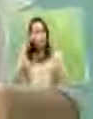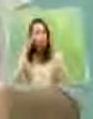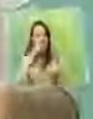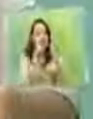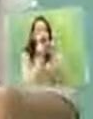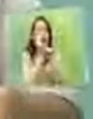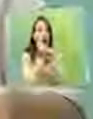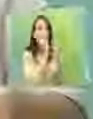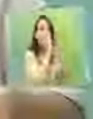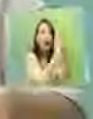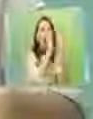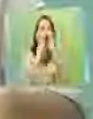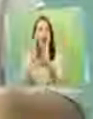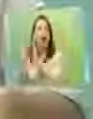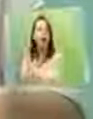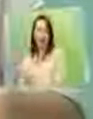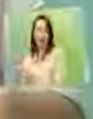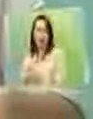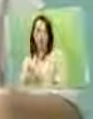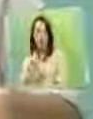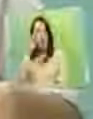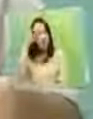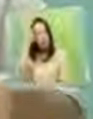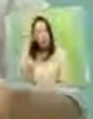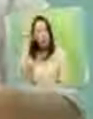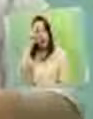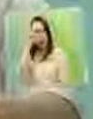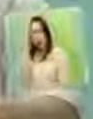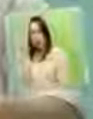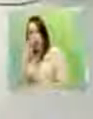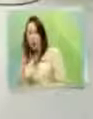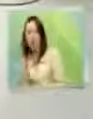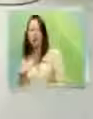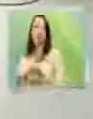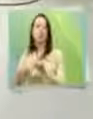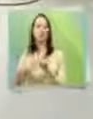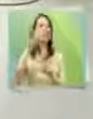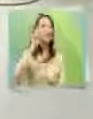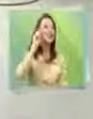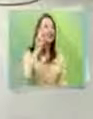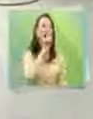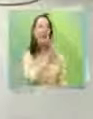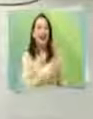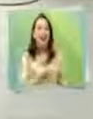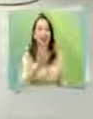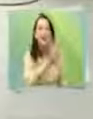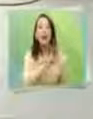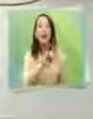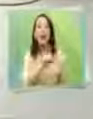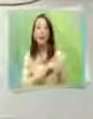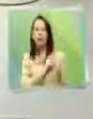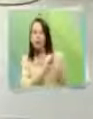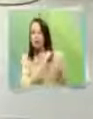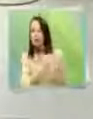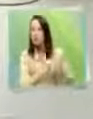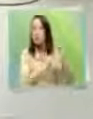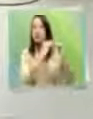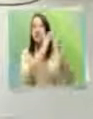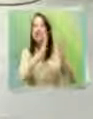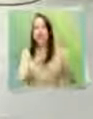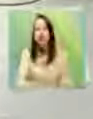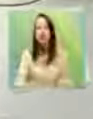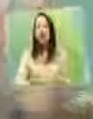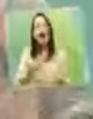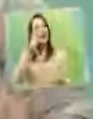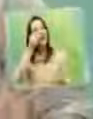da história do Brasil e da história geral também, momentos em que houve avanço dessa cidadania e dessas